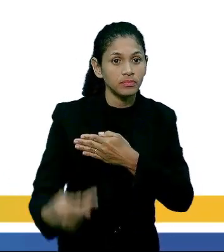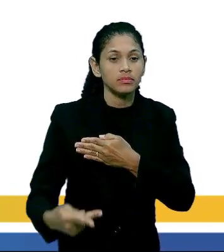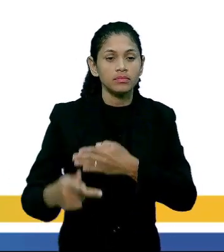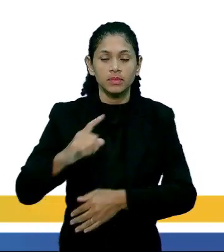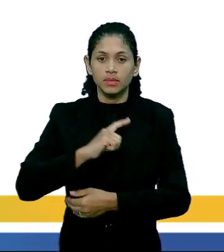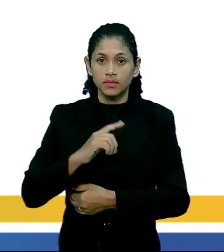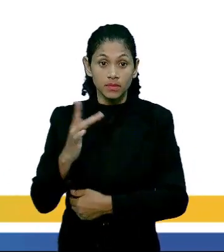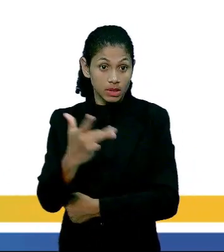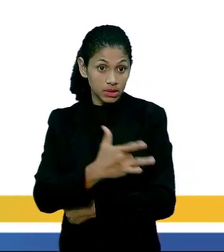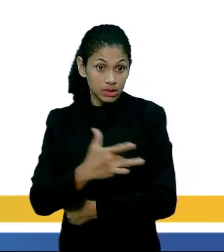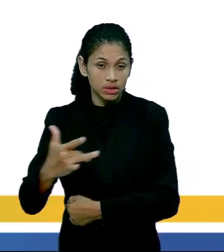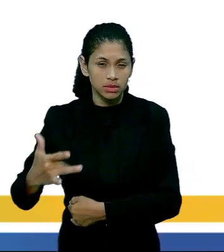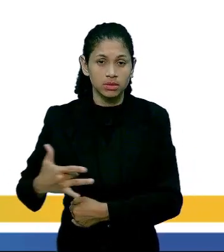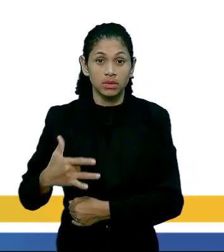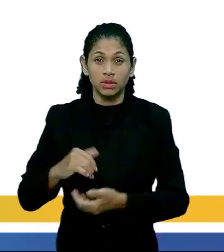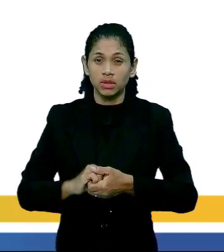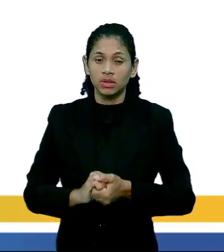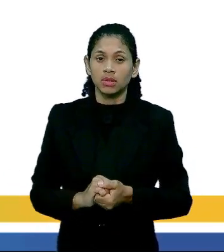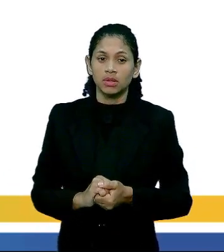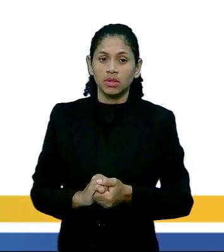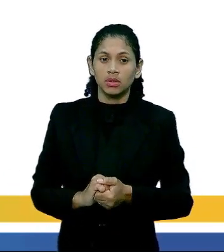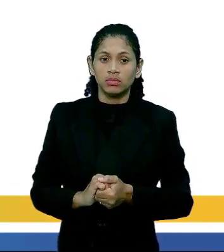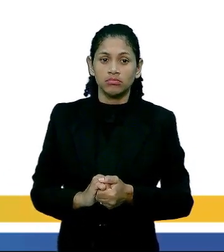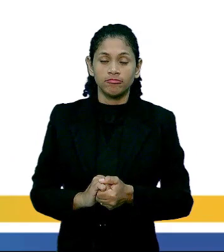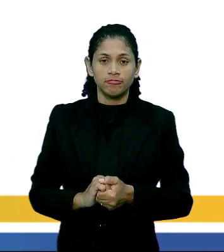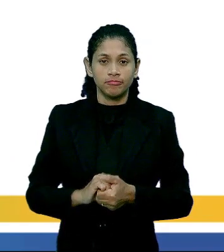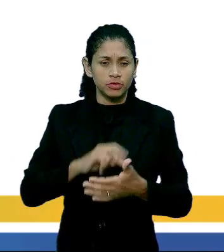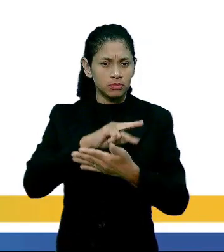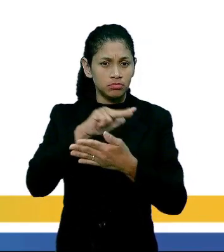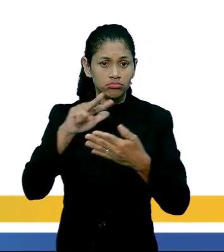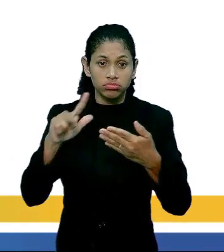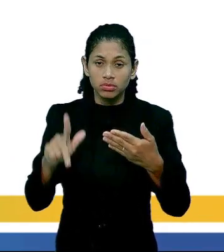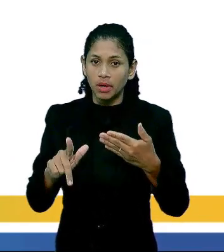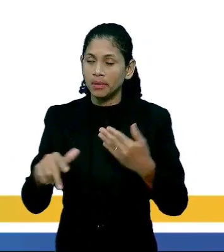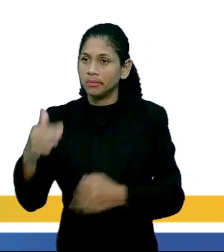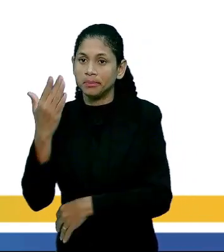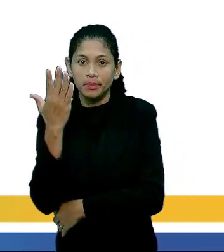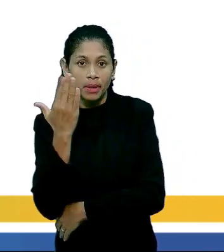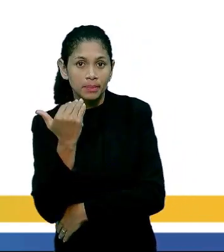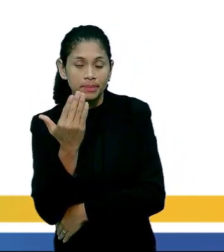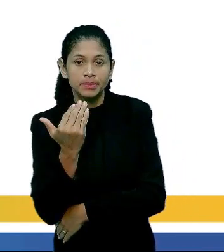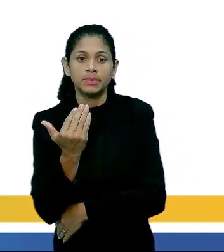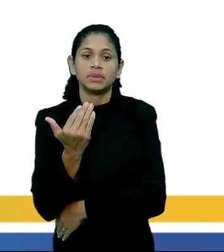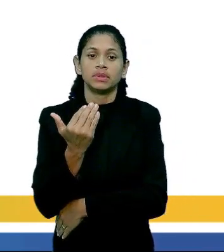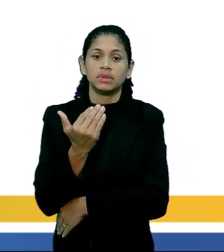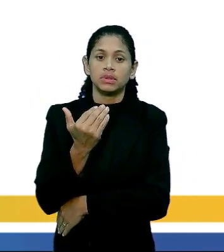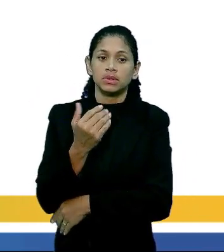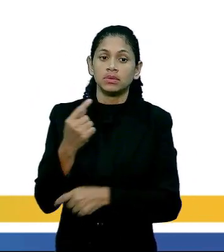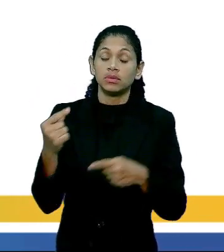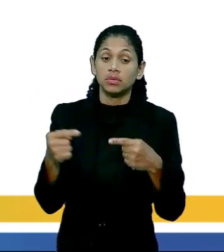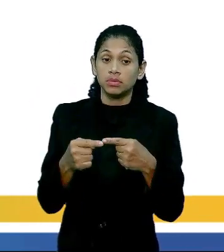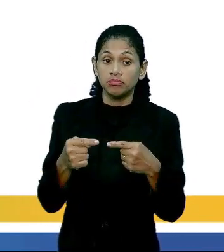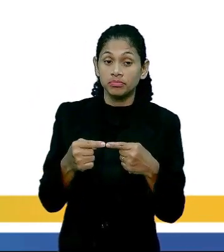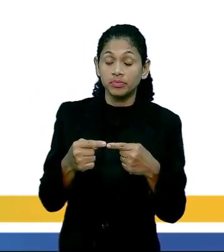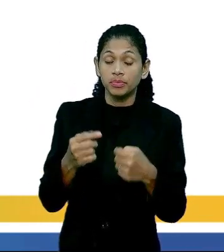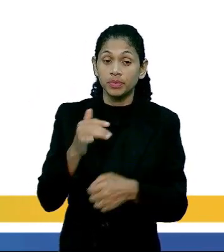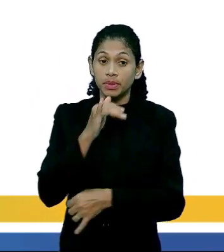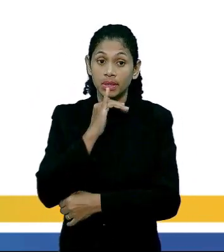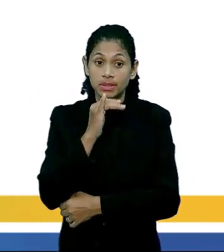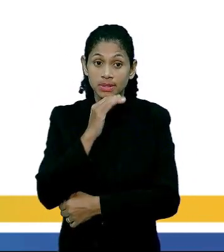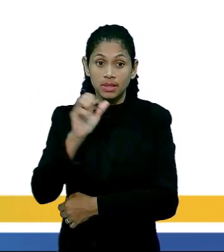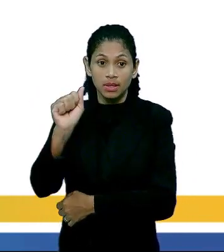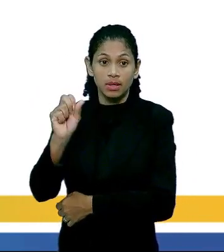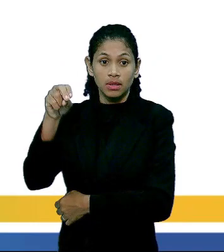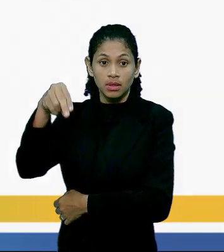são transtornos alimentares, dissociação de imagem corporal. Como exemplo, a gente pode associar, definir, né, citar